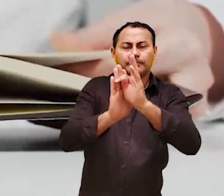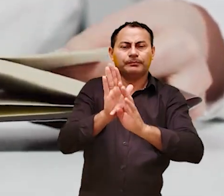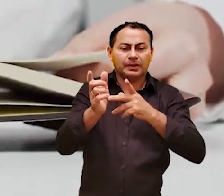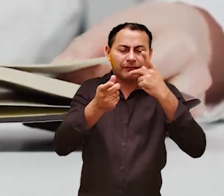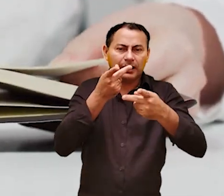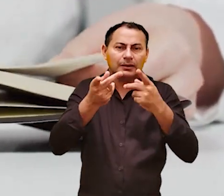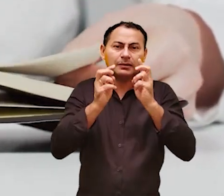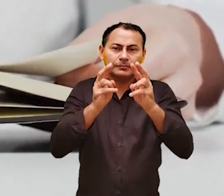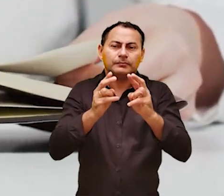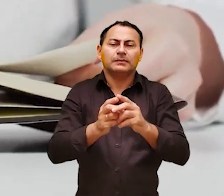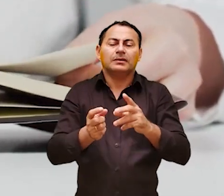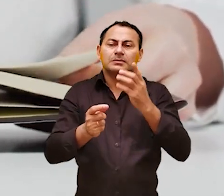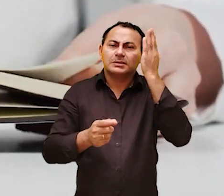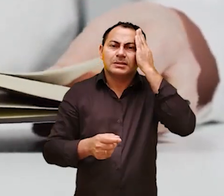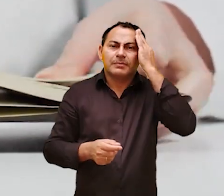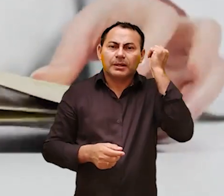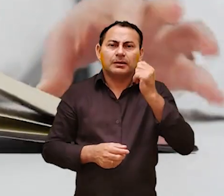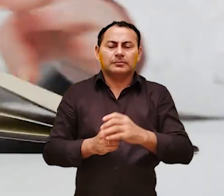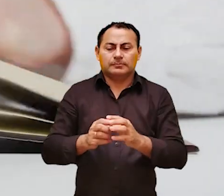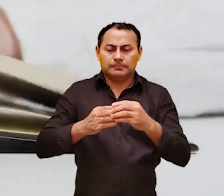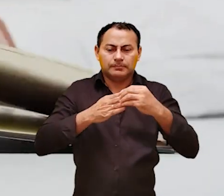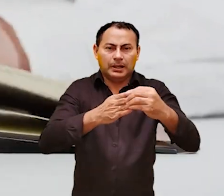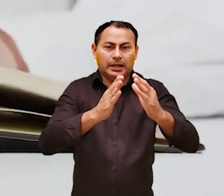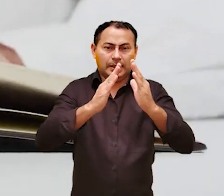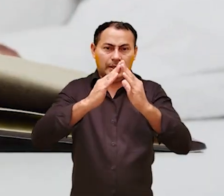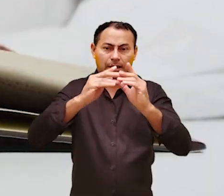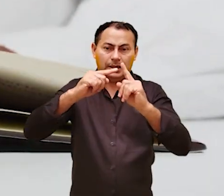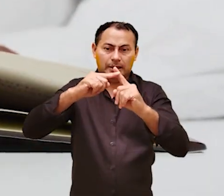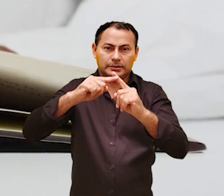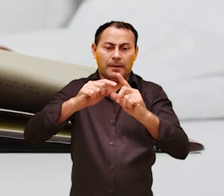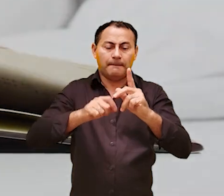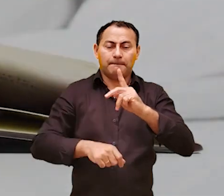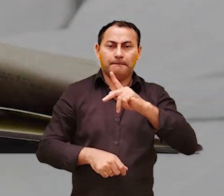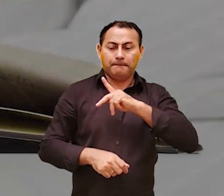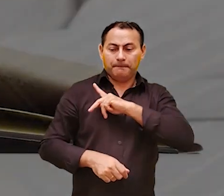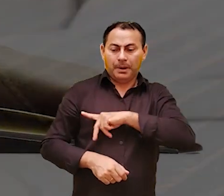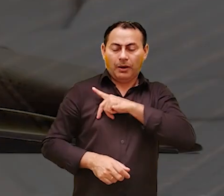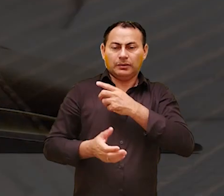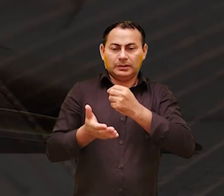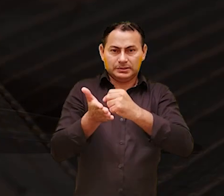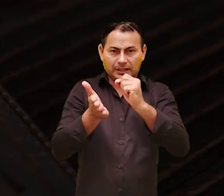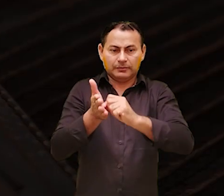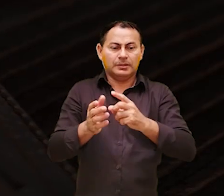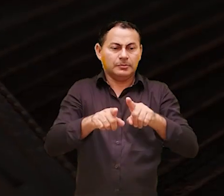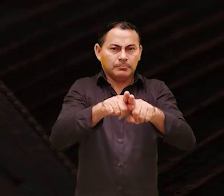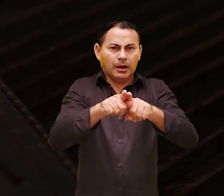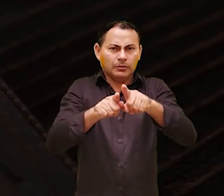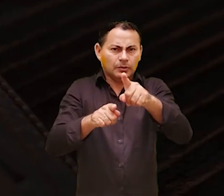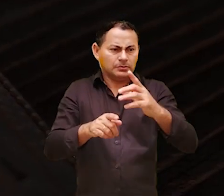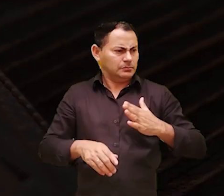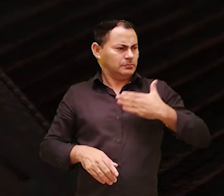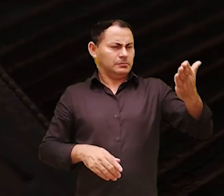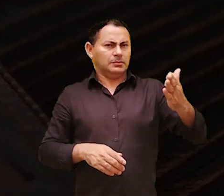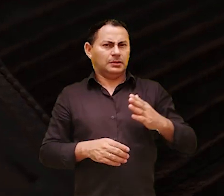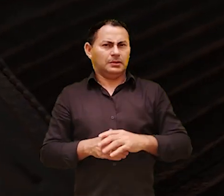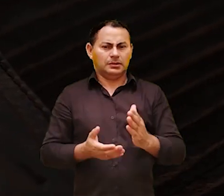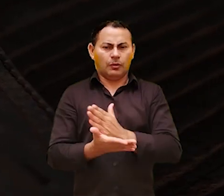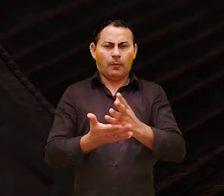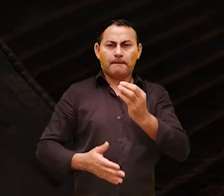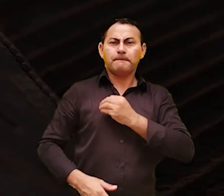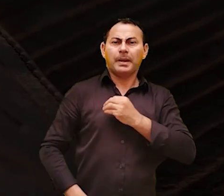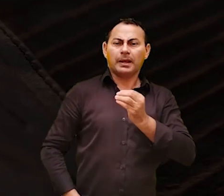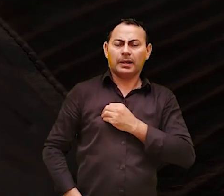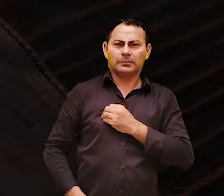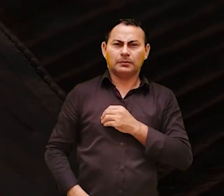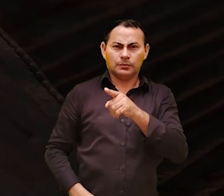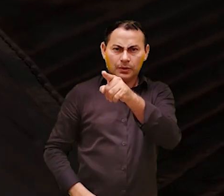antes desse trecho que citei, descobrirá que ele é dirigido à igreja. Paulo escreve, irmãos, se alguém for surpreendido em